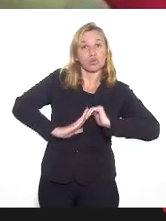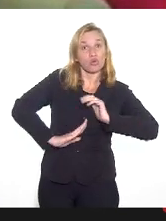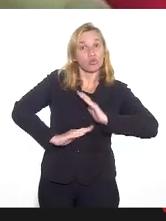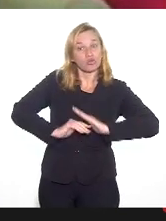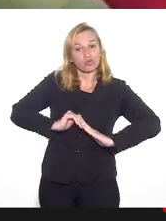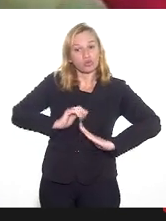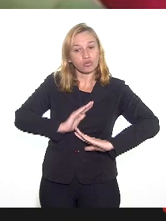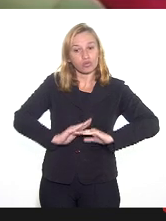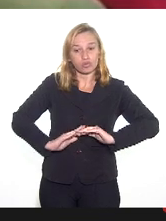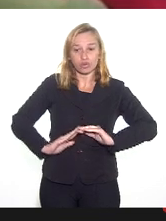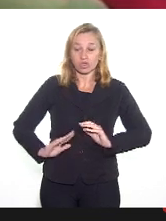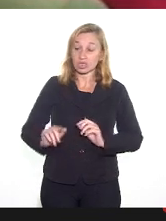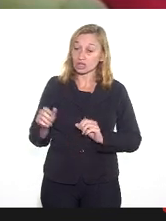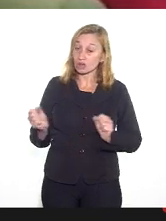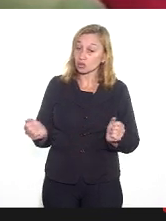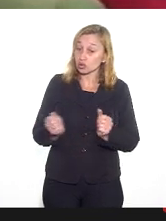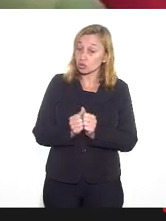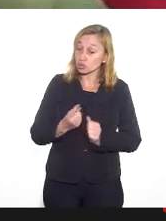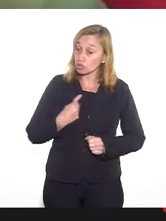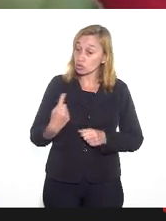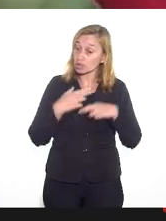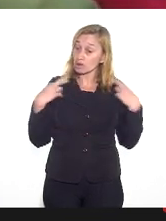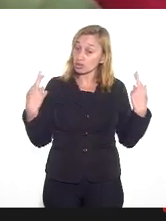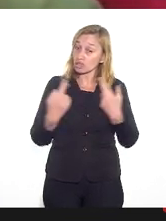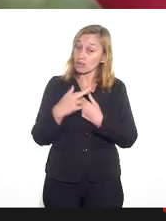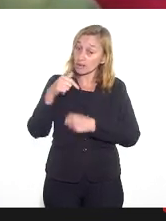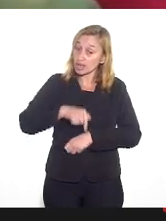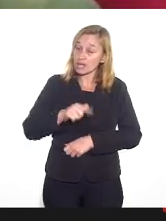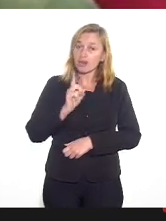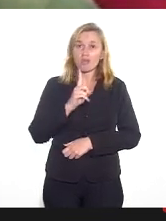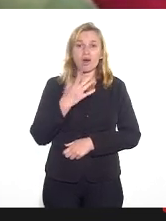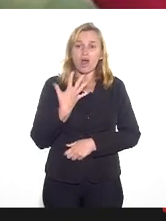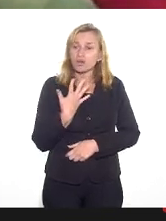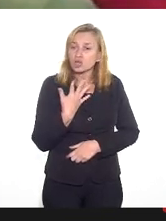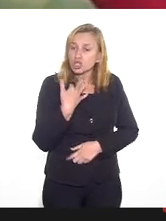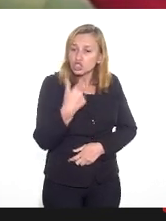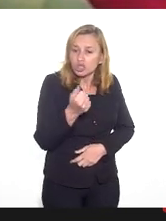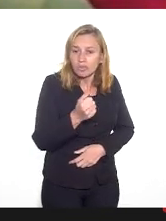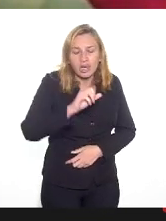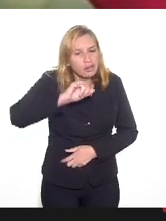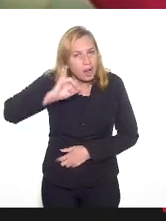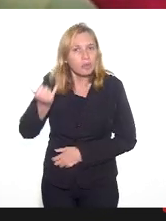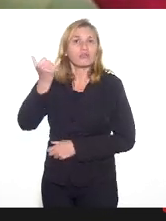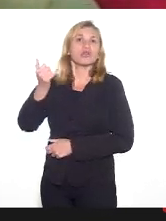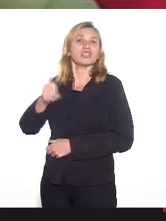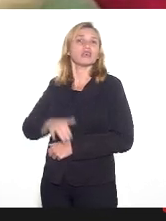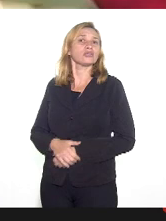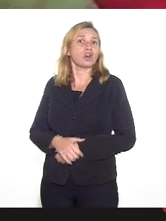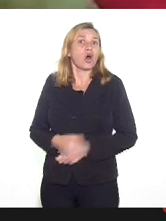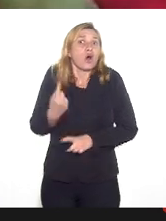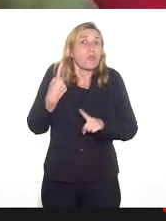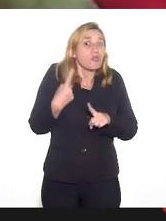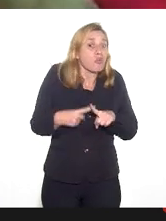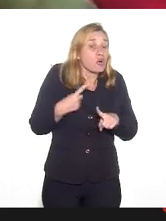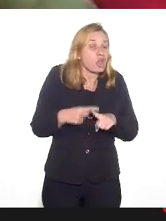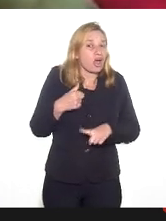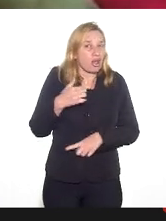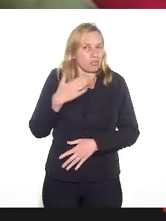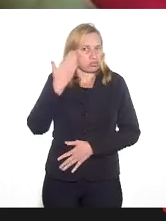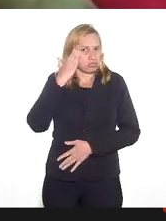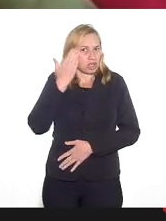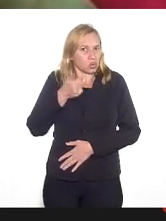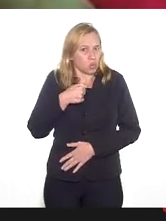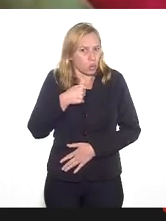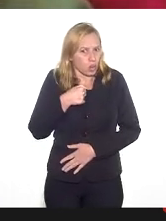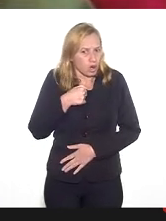que estão aqui conosco nesse momento não sejam aproveitados. Porque entendo eu que